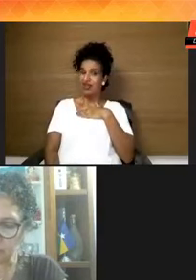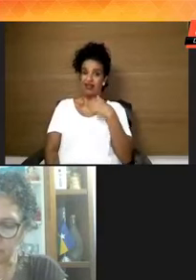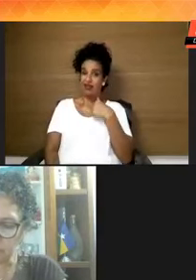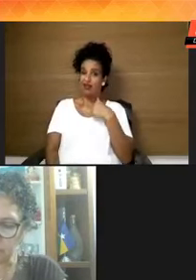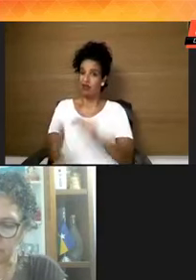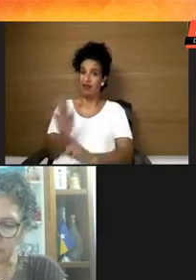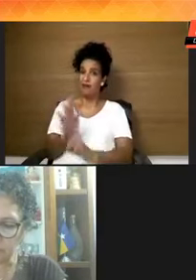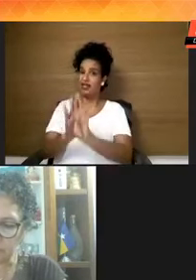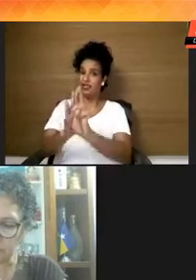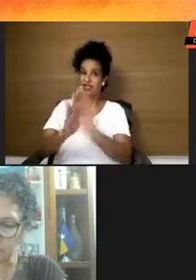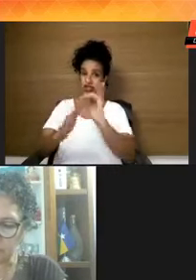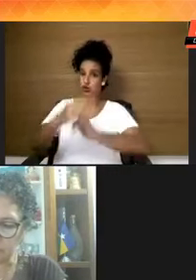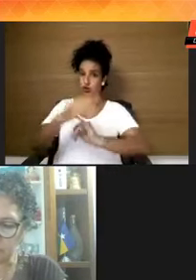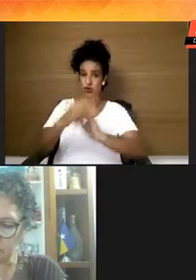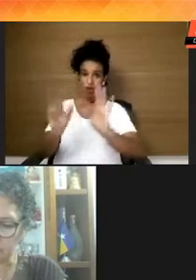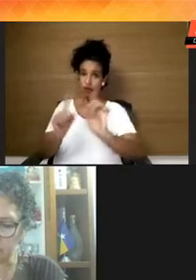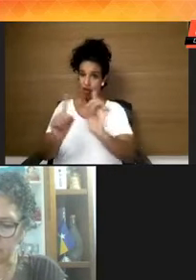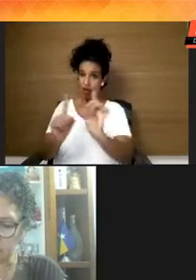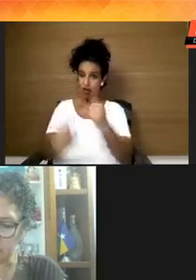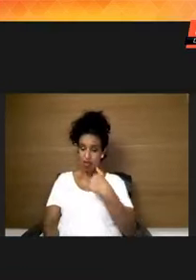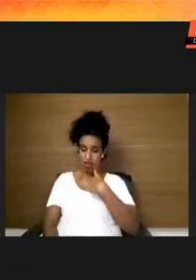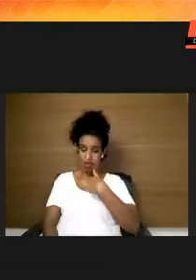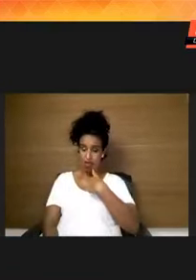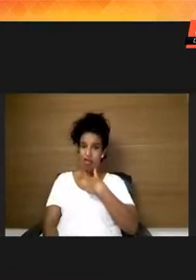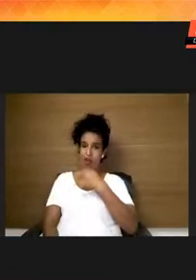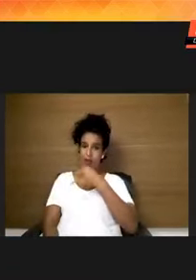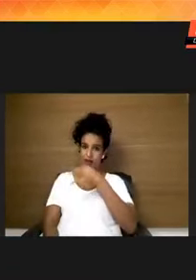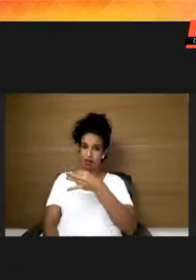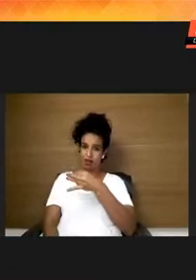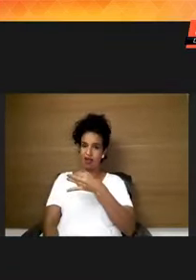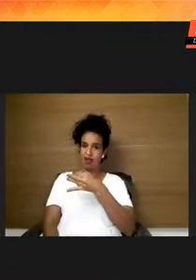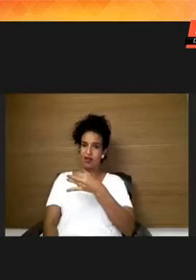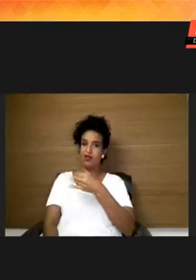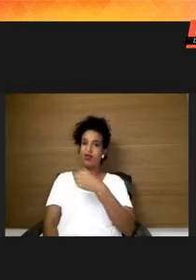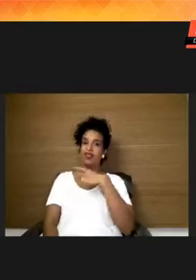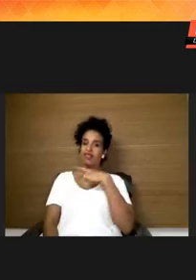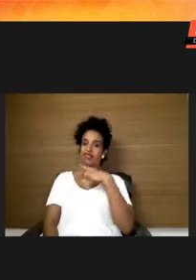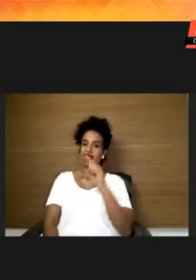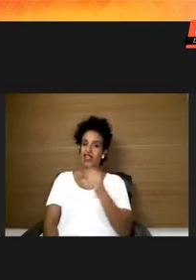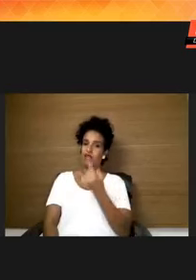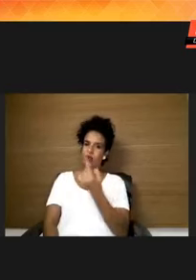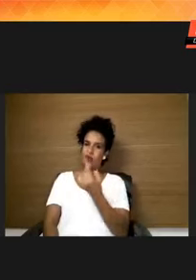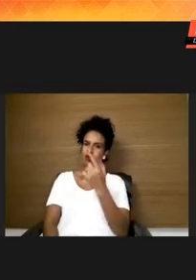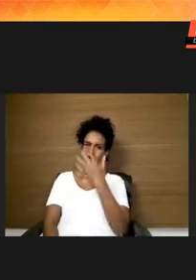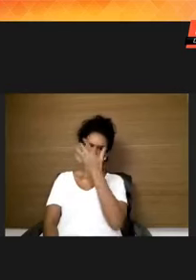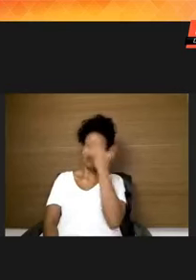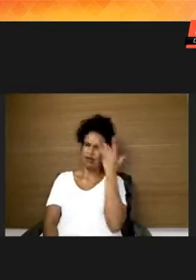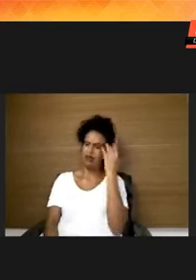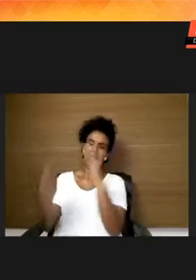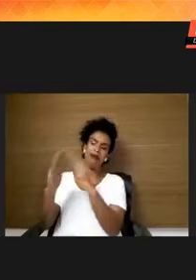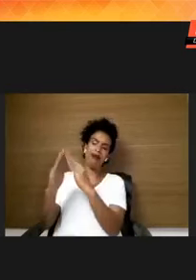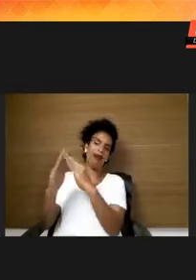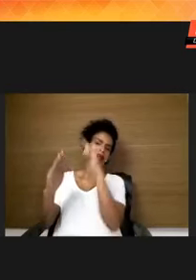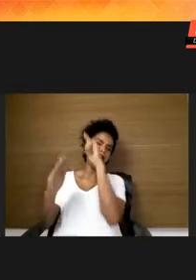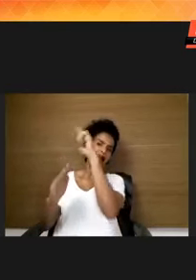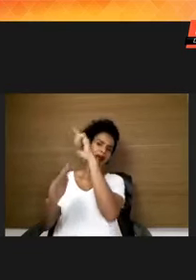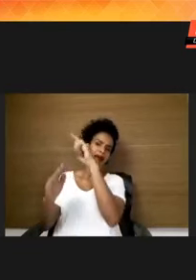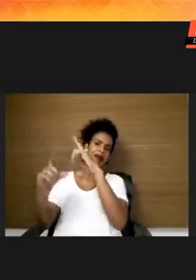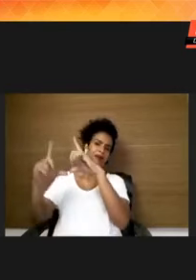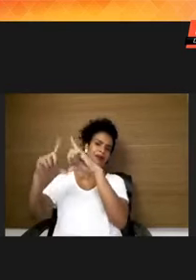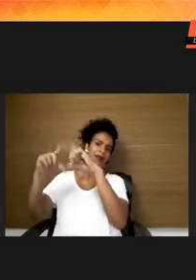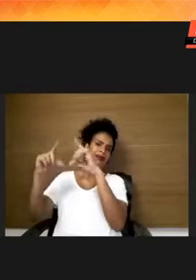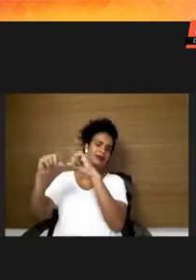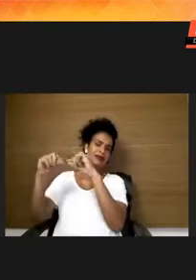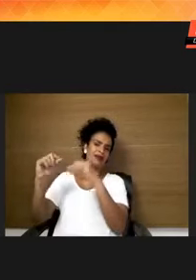falando isso, mas para mim nós temos ali um inquilino de passagem no Planalto, né? No Palácio, e que faz